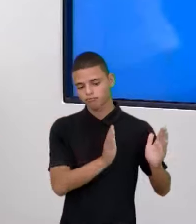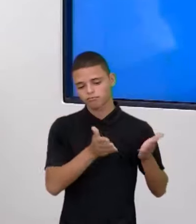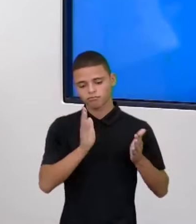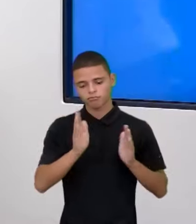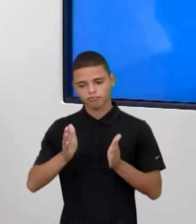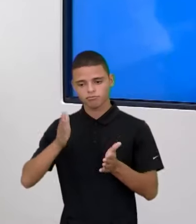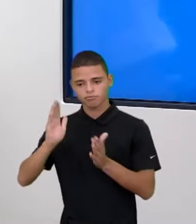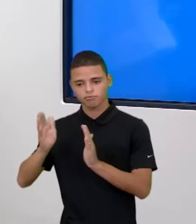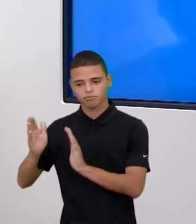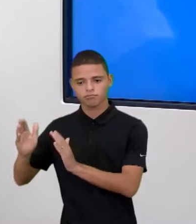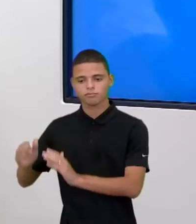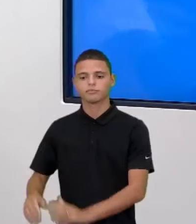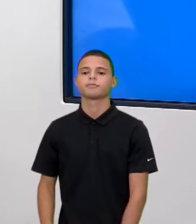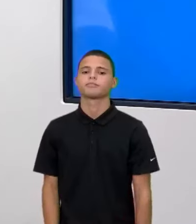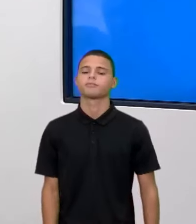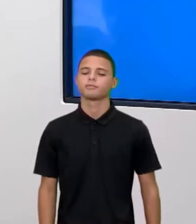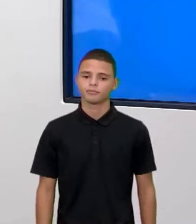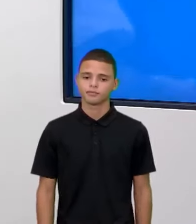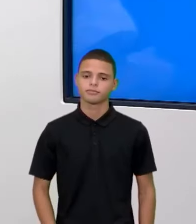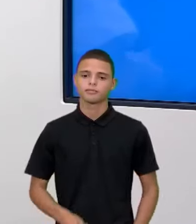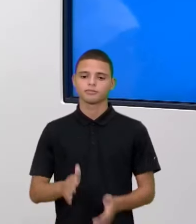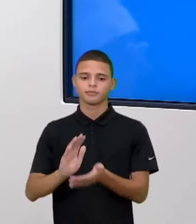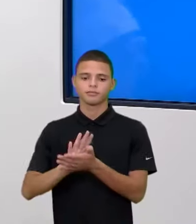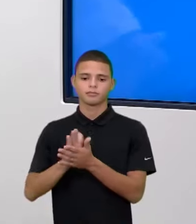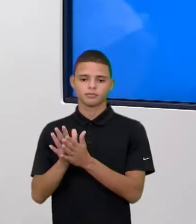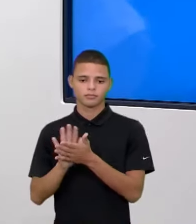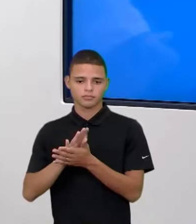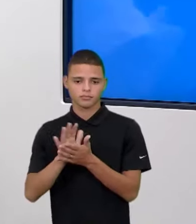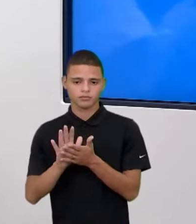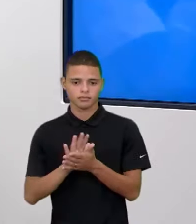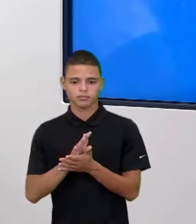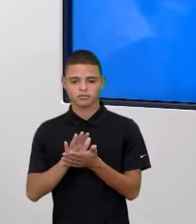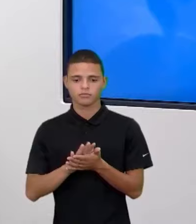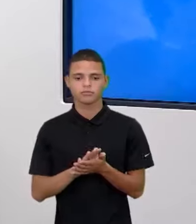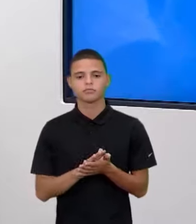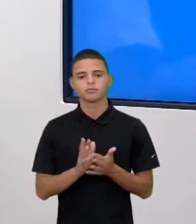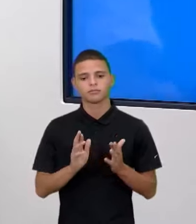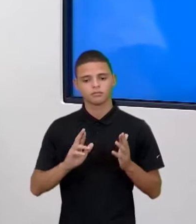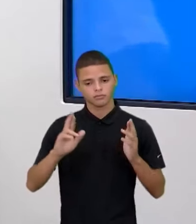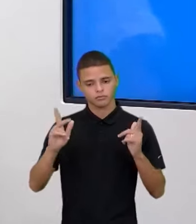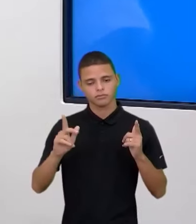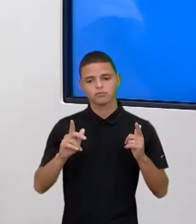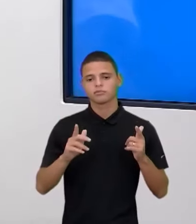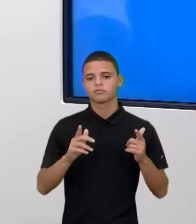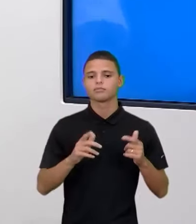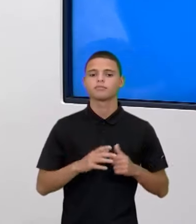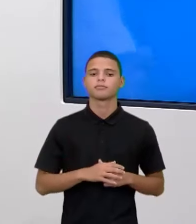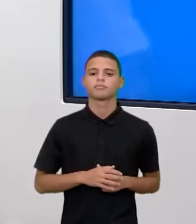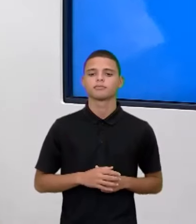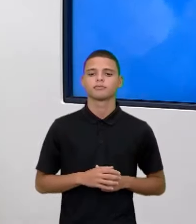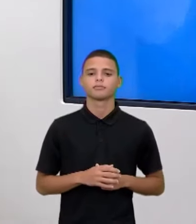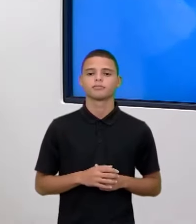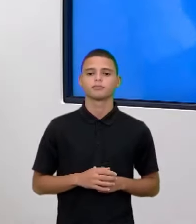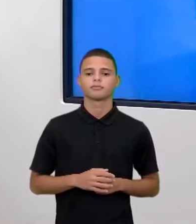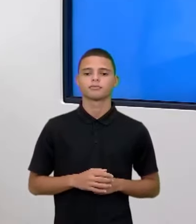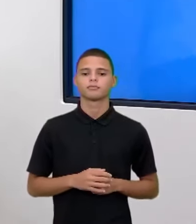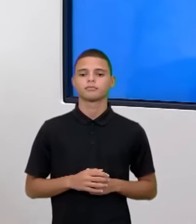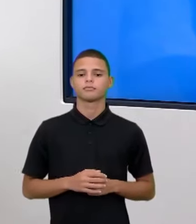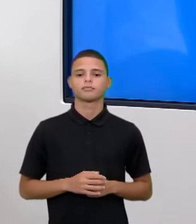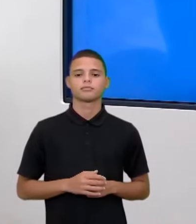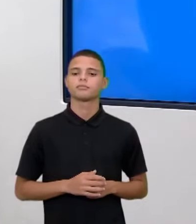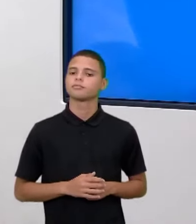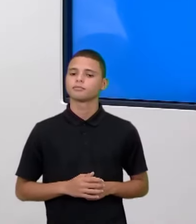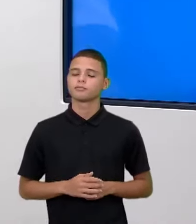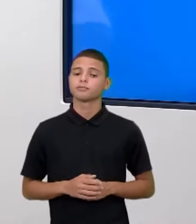1, 2, 1, 2. O samba, ele quebra esse 1, 2 em vários pedacinhos. E finalmente,